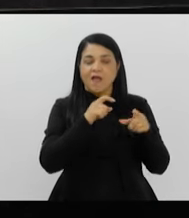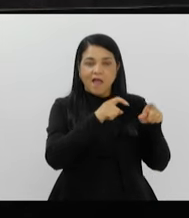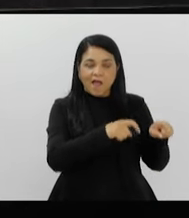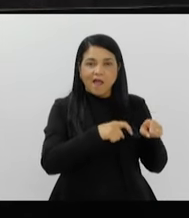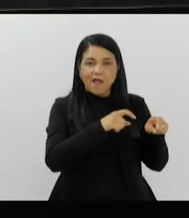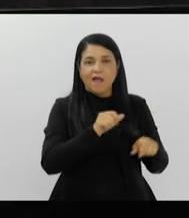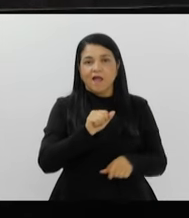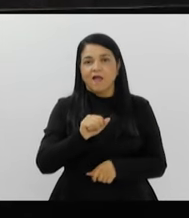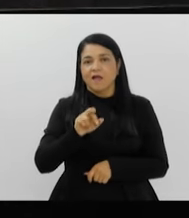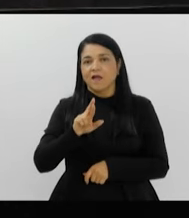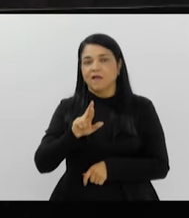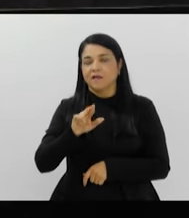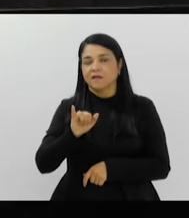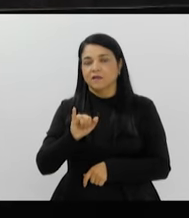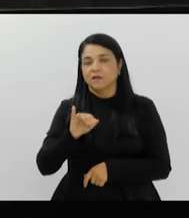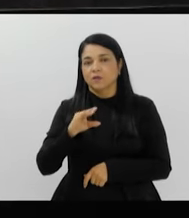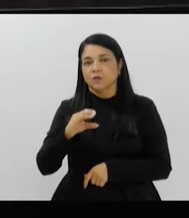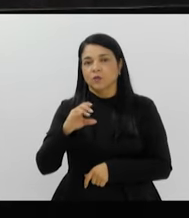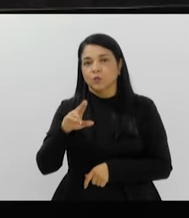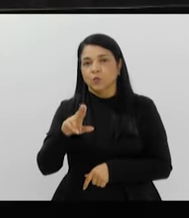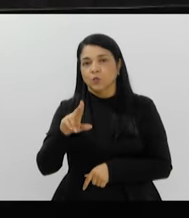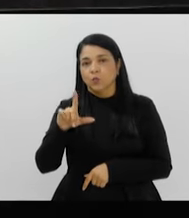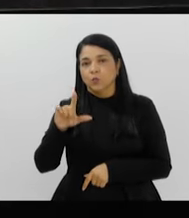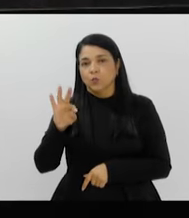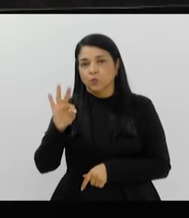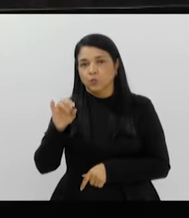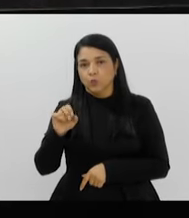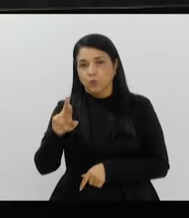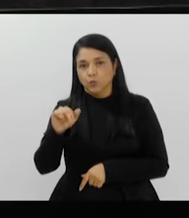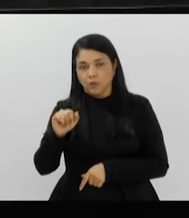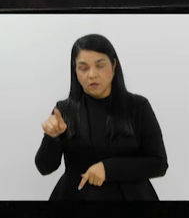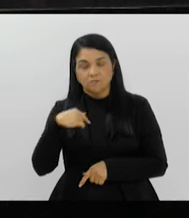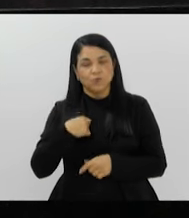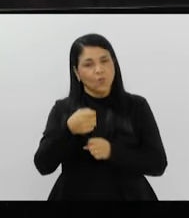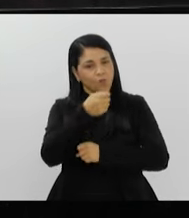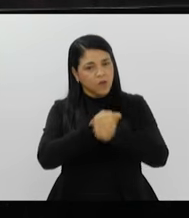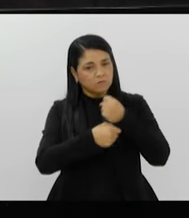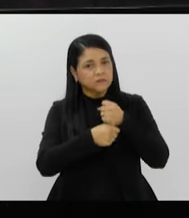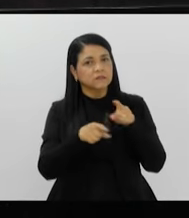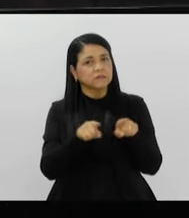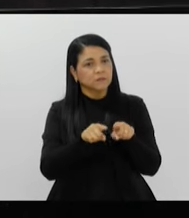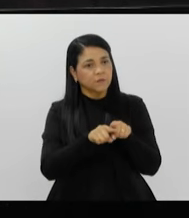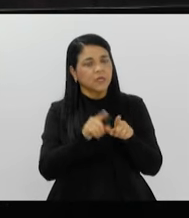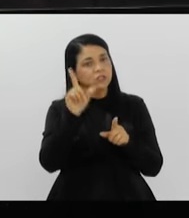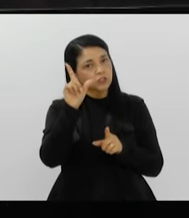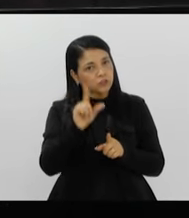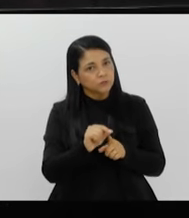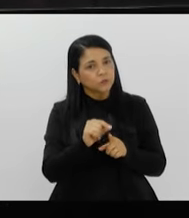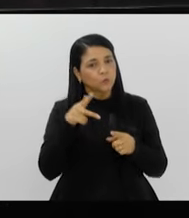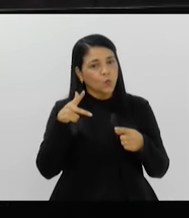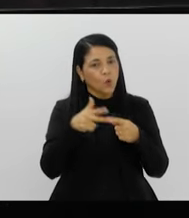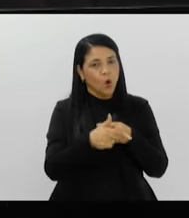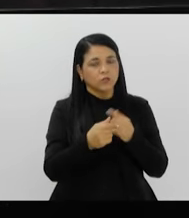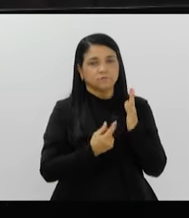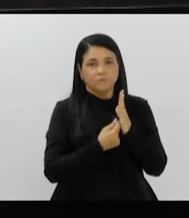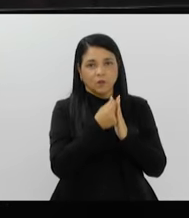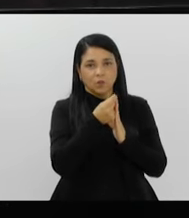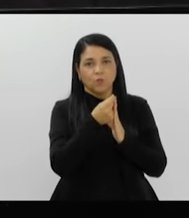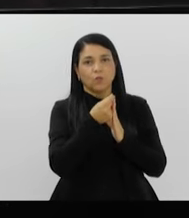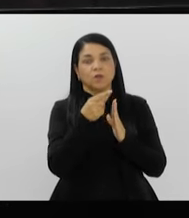agricultura. Haja visto que, no ano passado, a mesma sofreu uma redução na ordem de